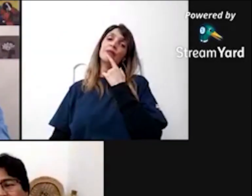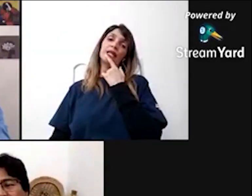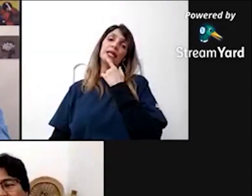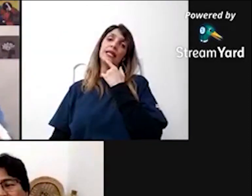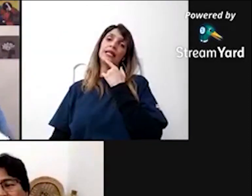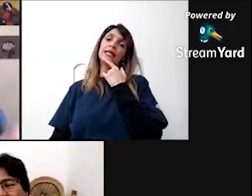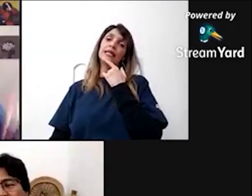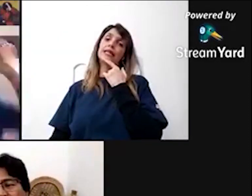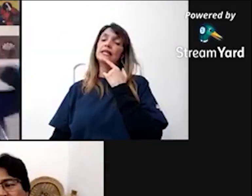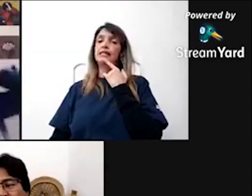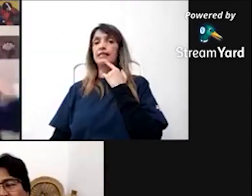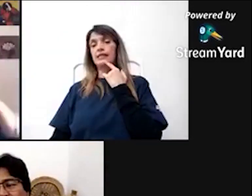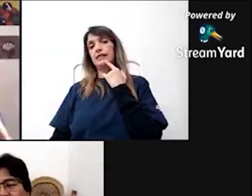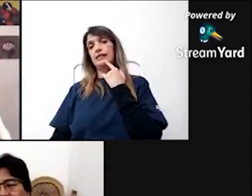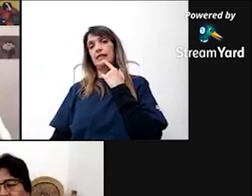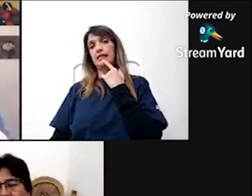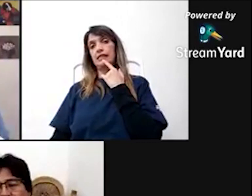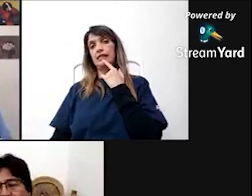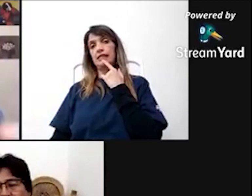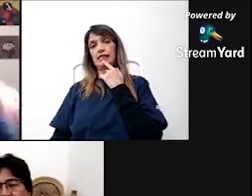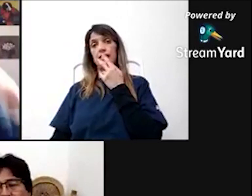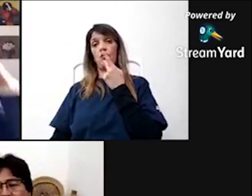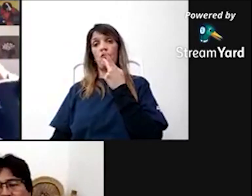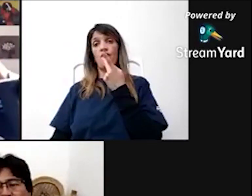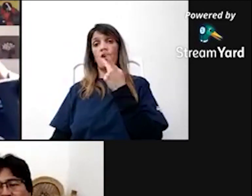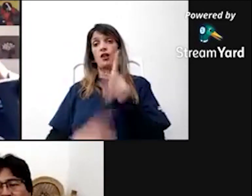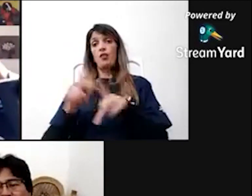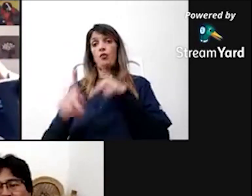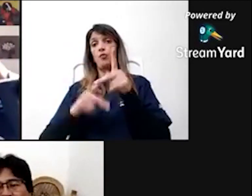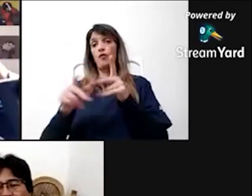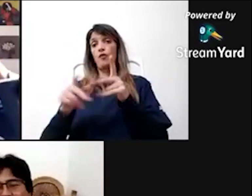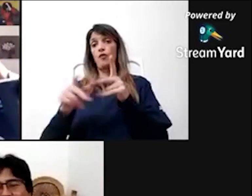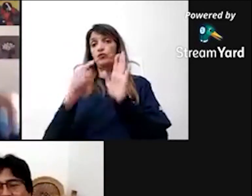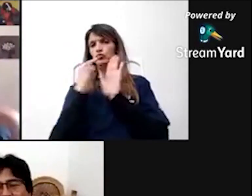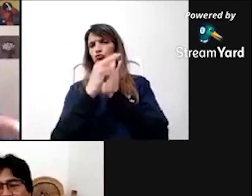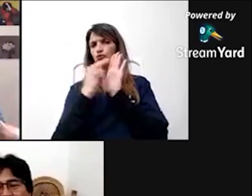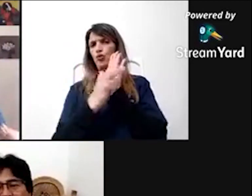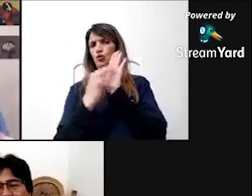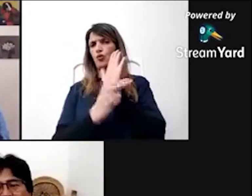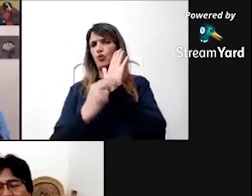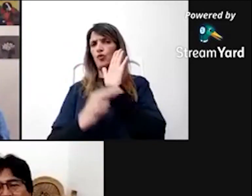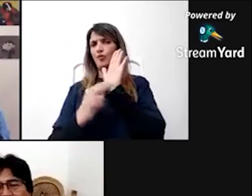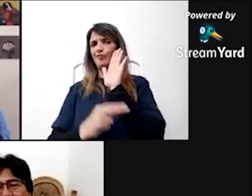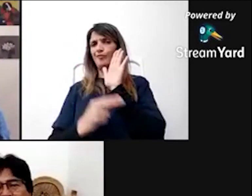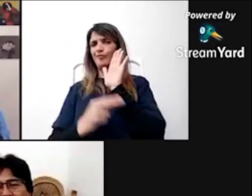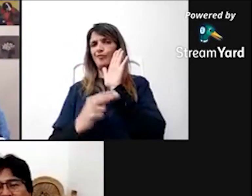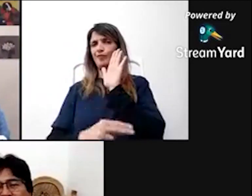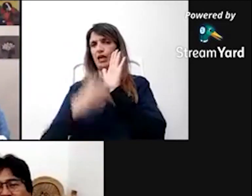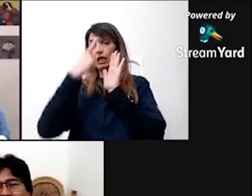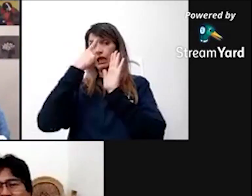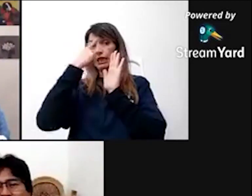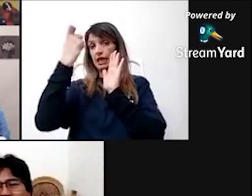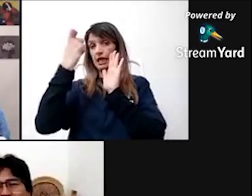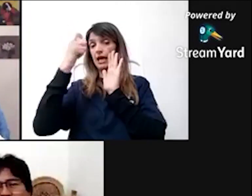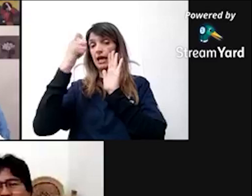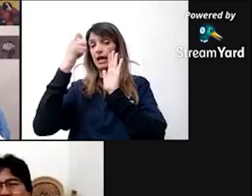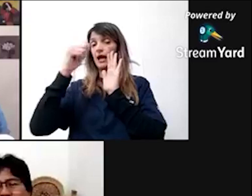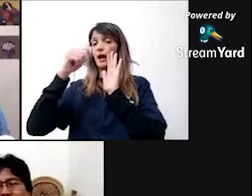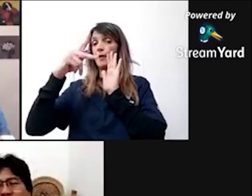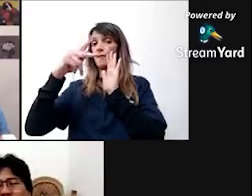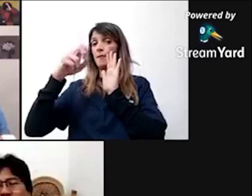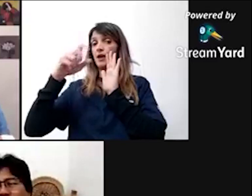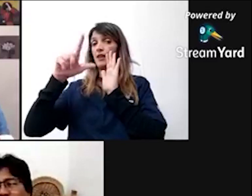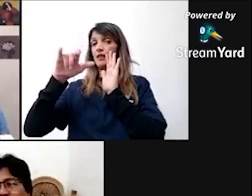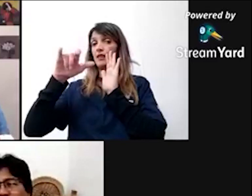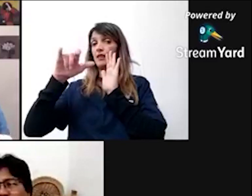Quando a gente chama esses povos pelos nomes, nós estamos saindo da ideia do apelido, ou seja, dessa forma